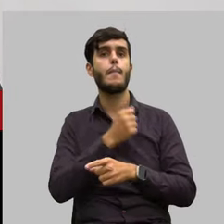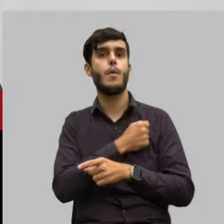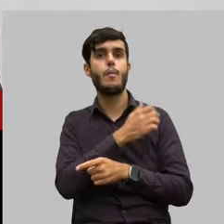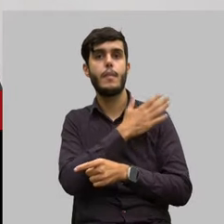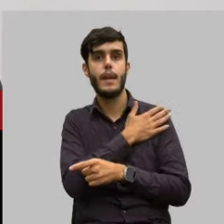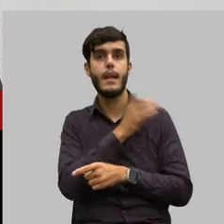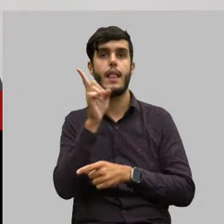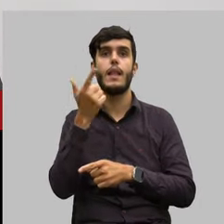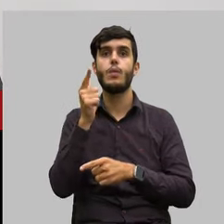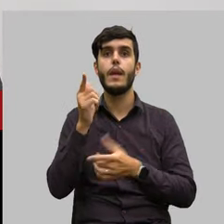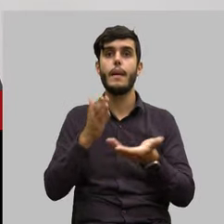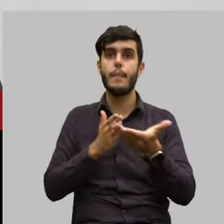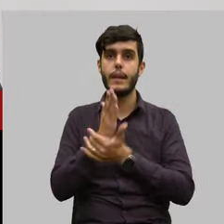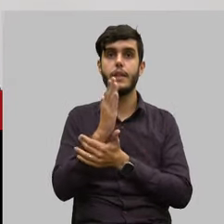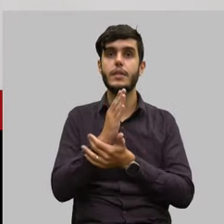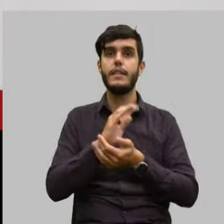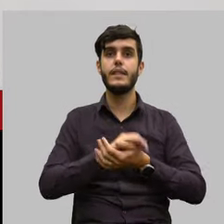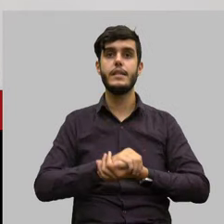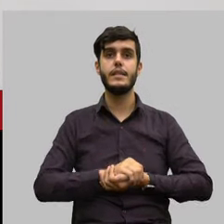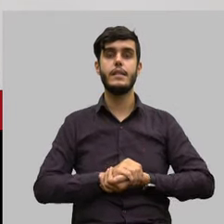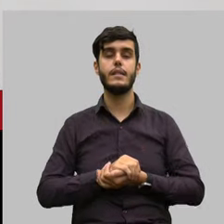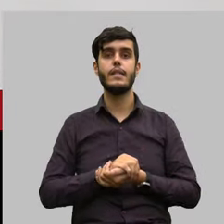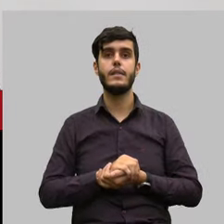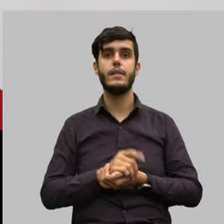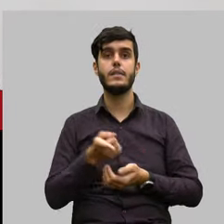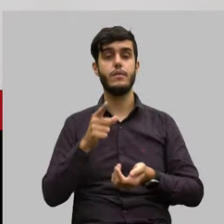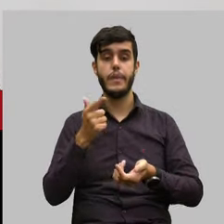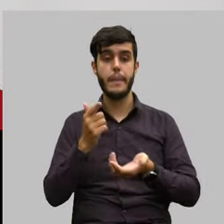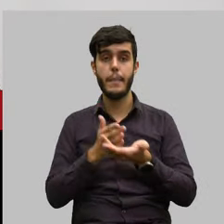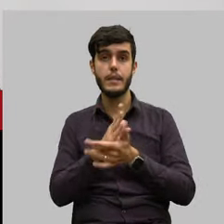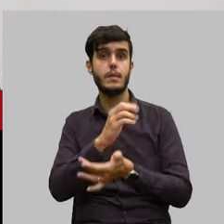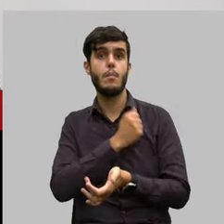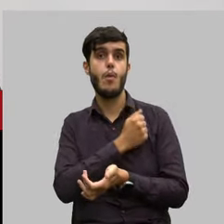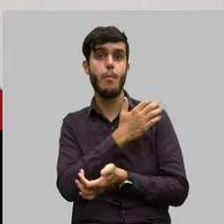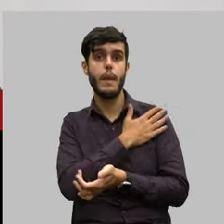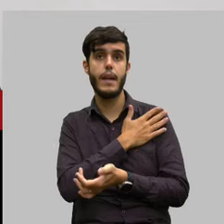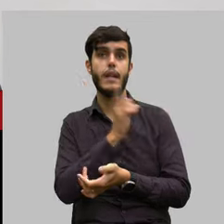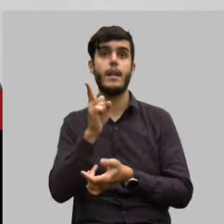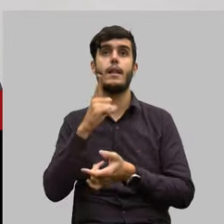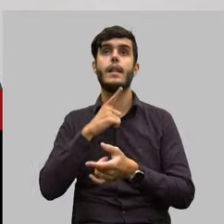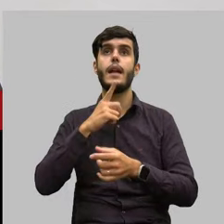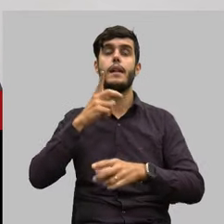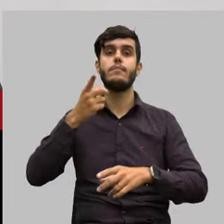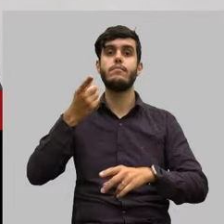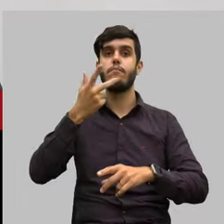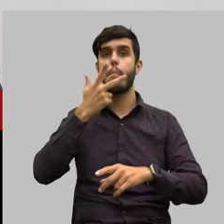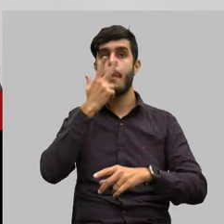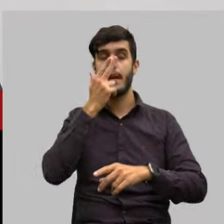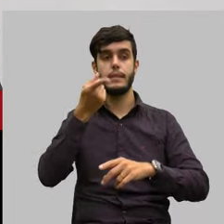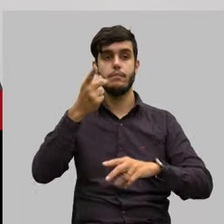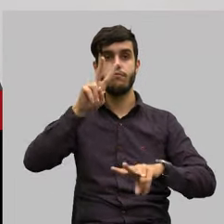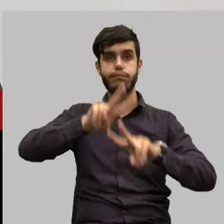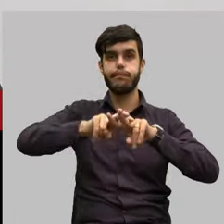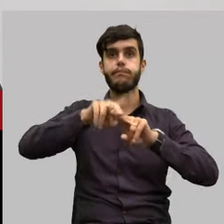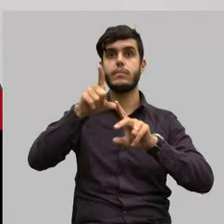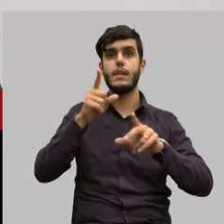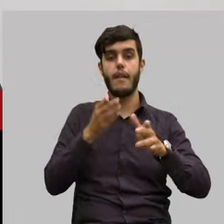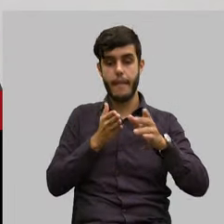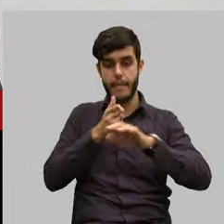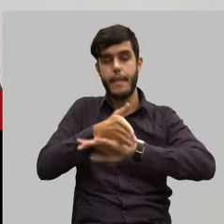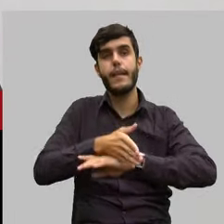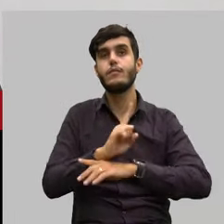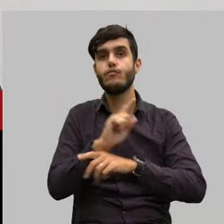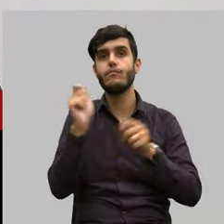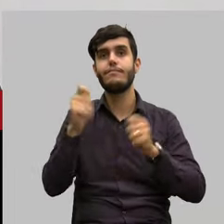autod de vistoria no corpo de bombeiro ah naqueles prédios que foram interditados não há aut de vistoria do